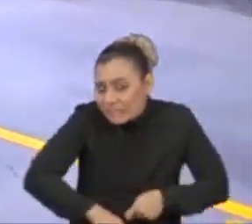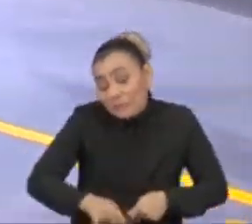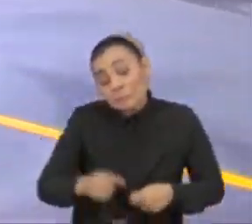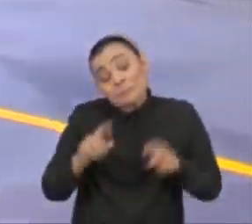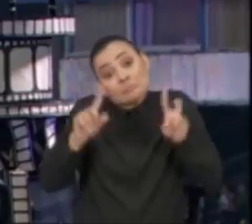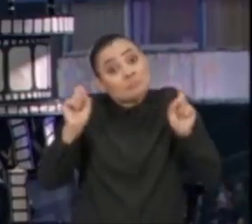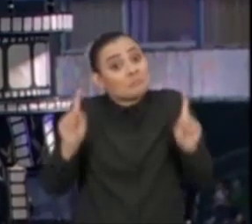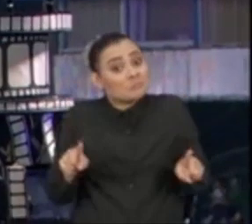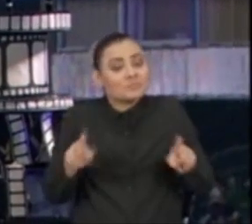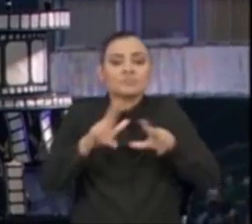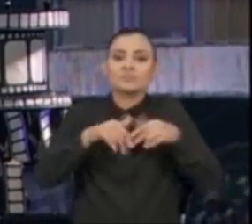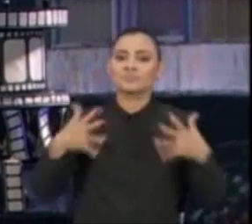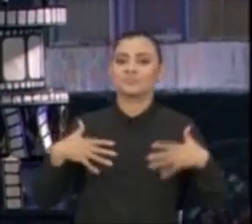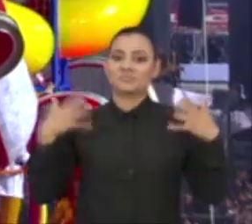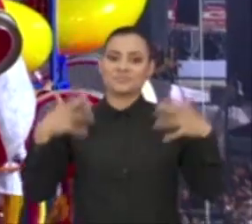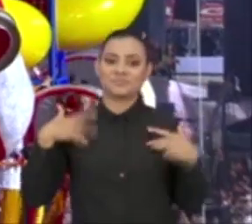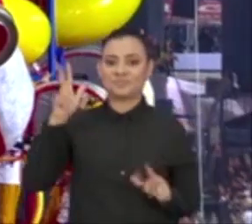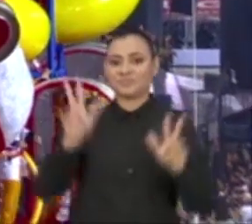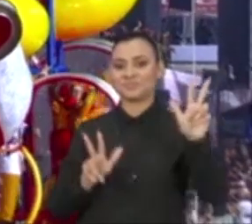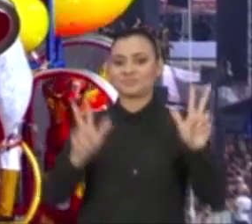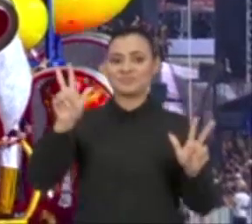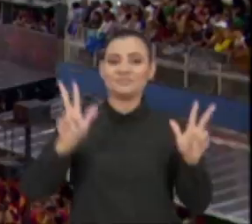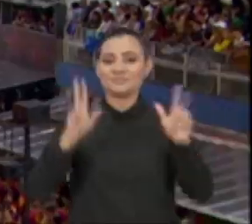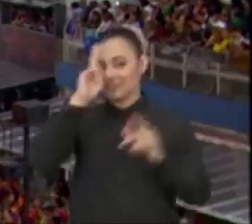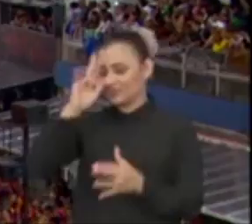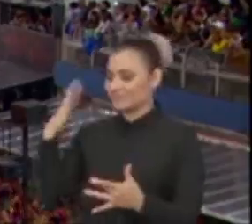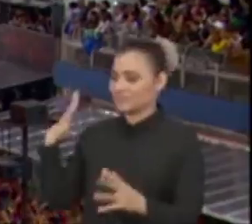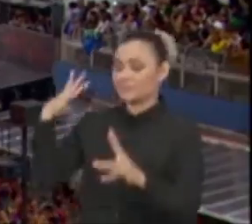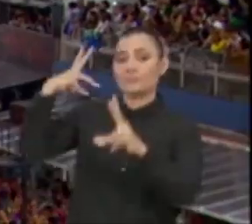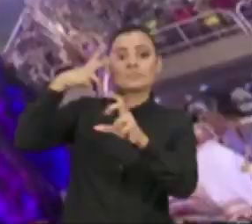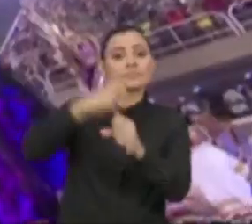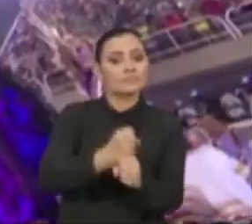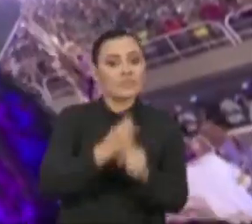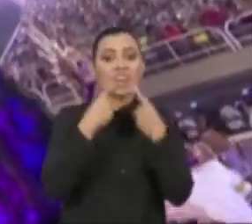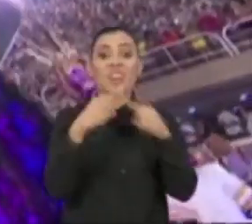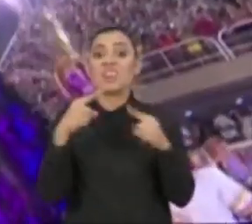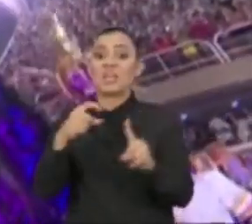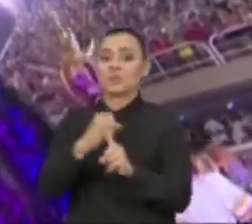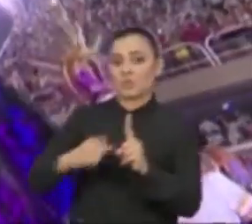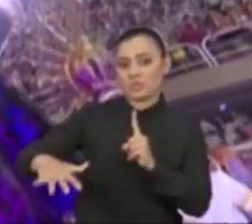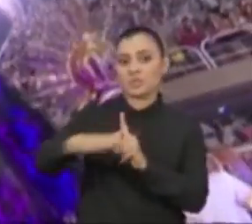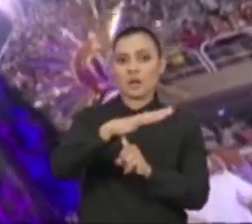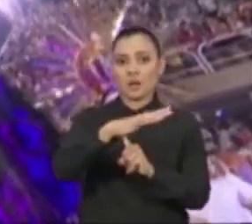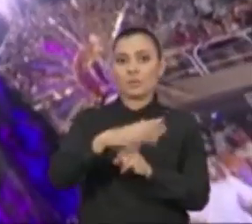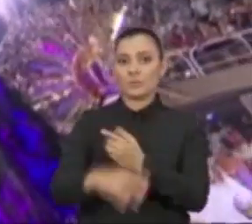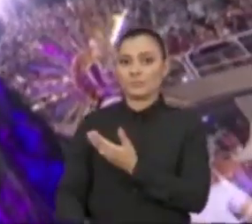carrega alegria, beleza, história e crítica social.